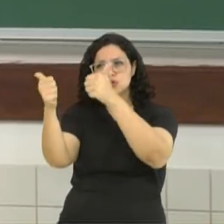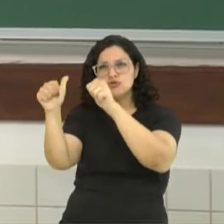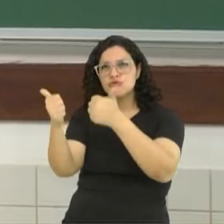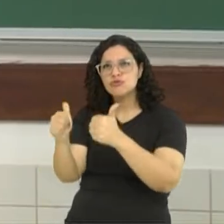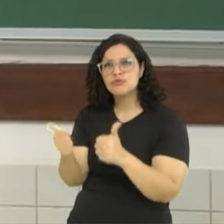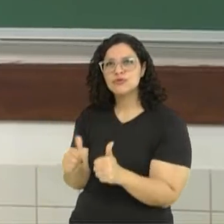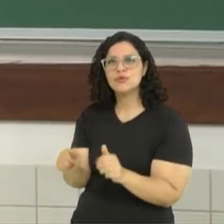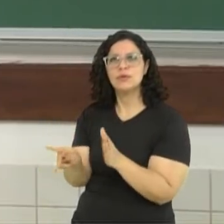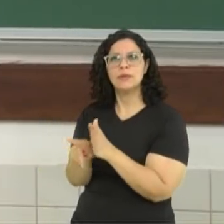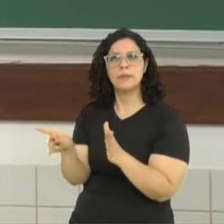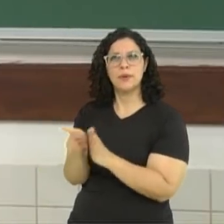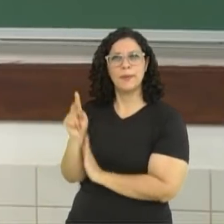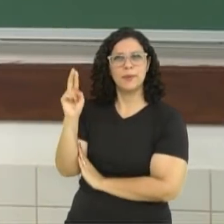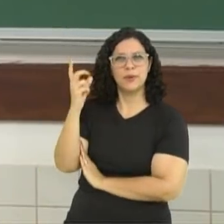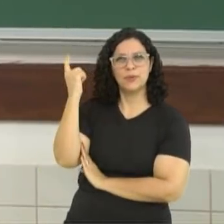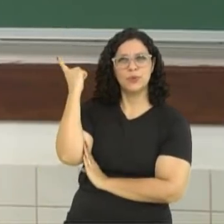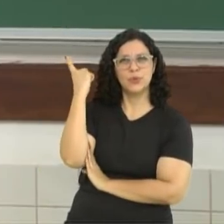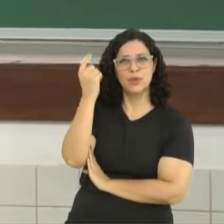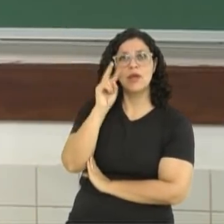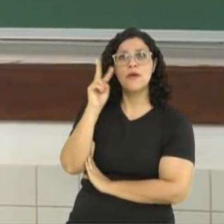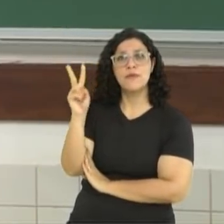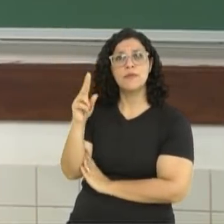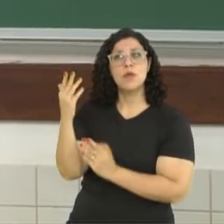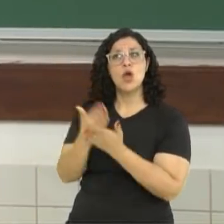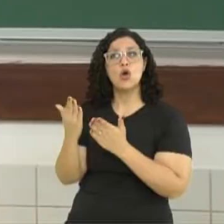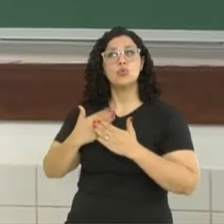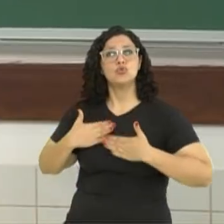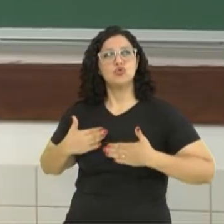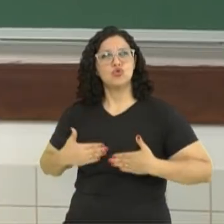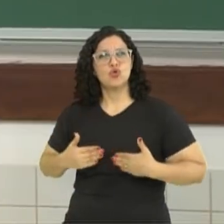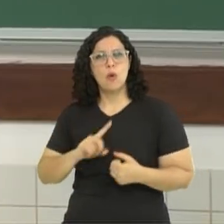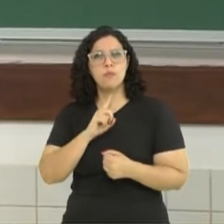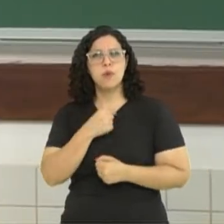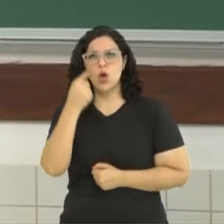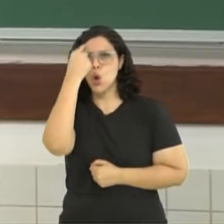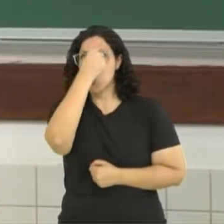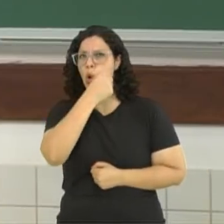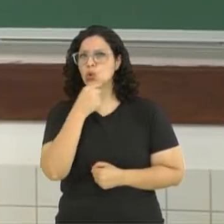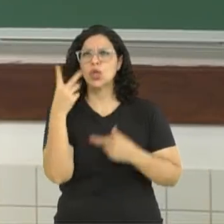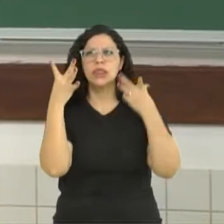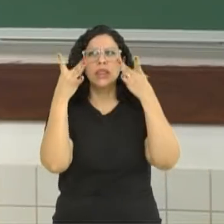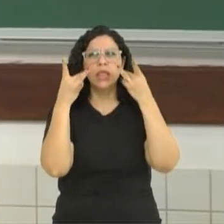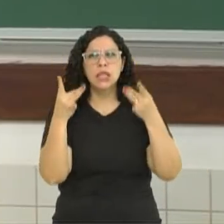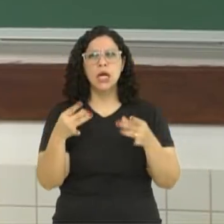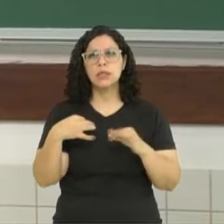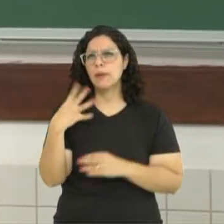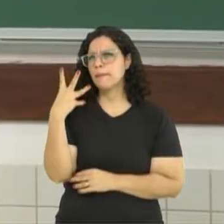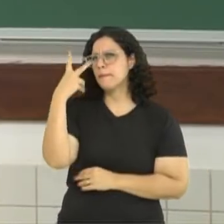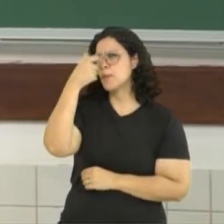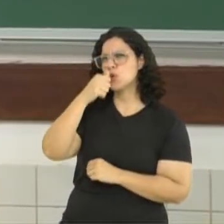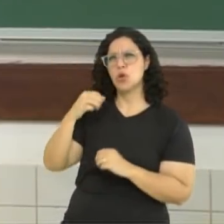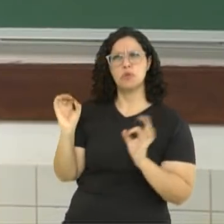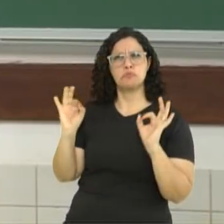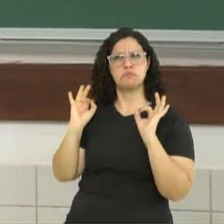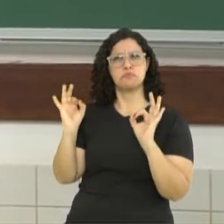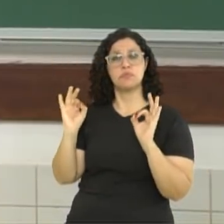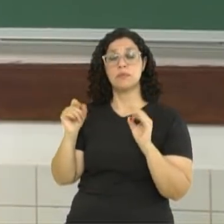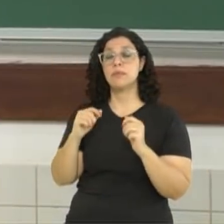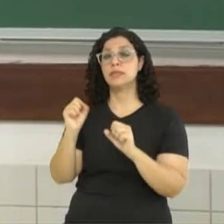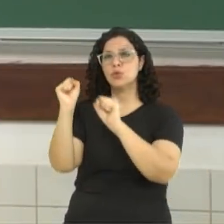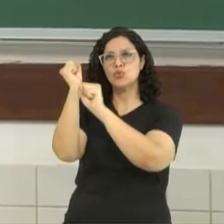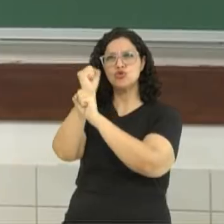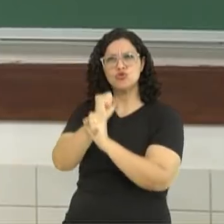nós conhecemos, que nós vimos muita essa coisa do corpo, muita coisa do rosto. Então eles começaram a deixar o belo muito legal. Mas o escultor grego, ele era